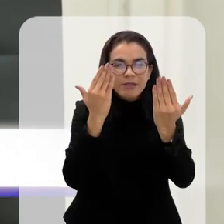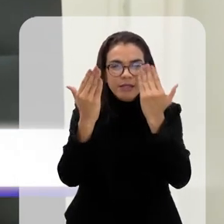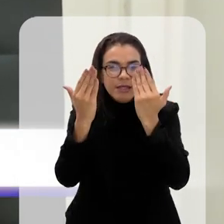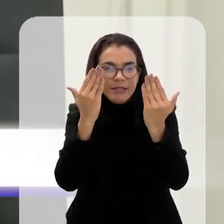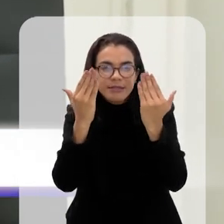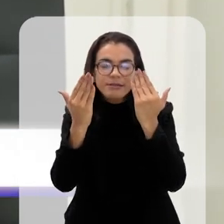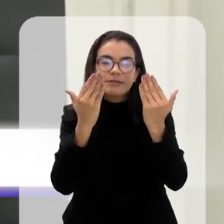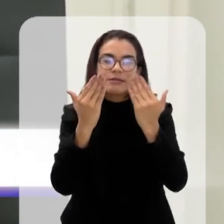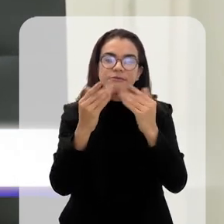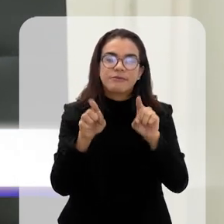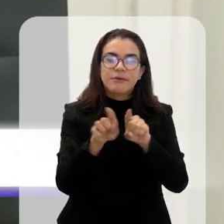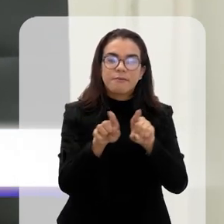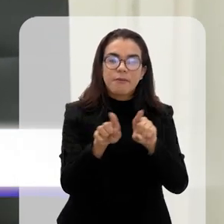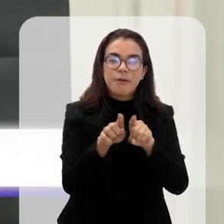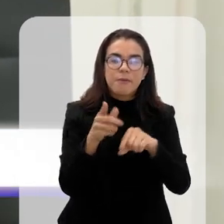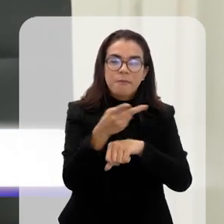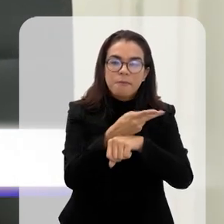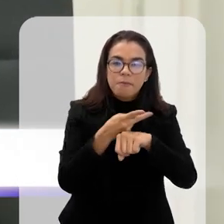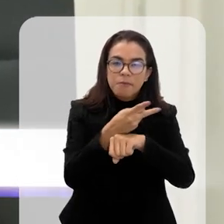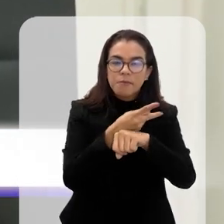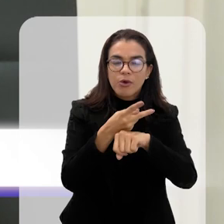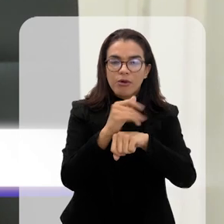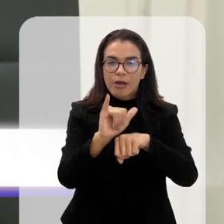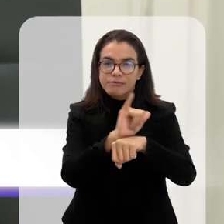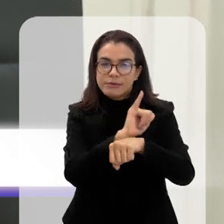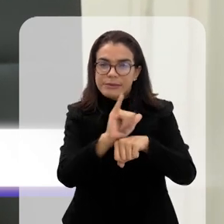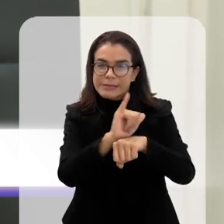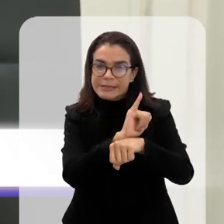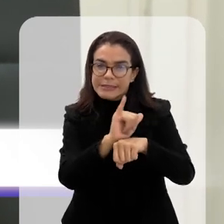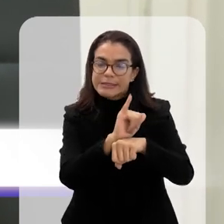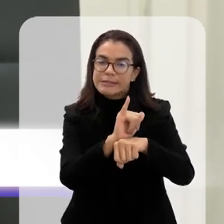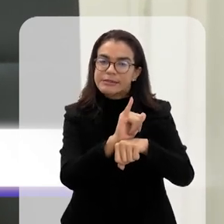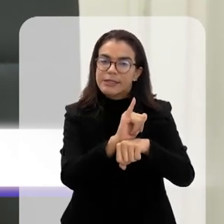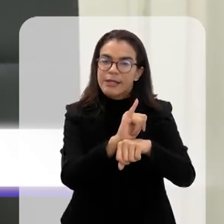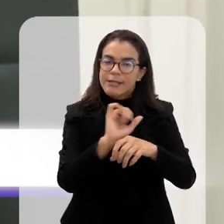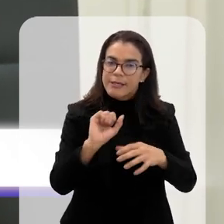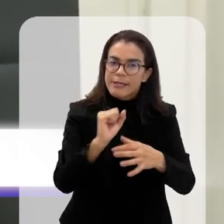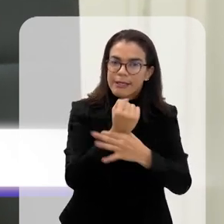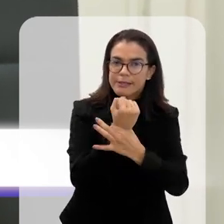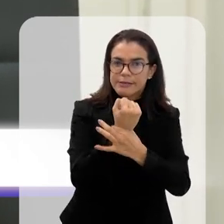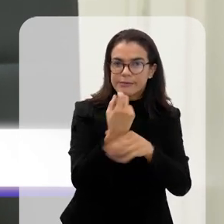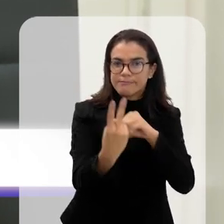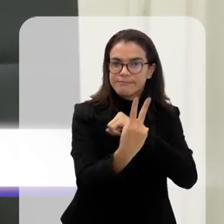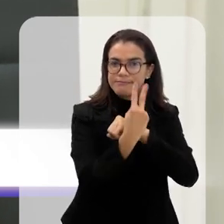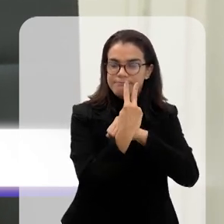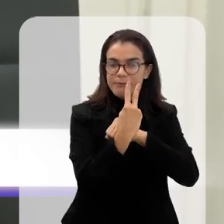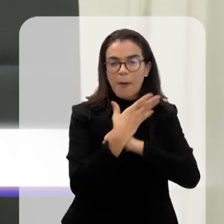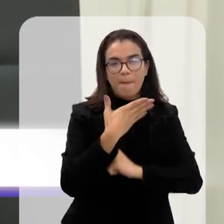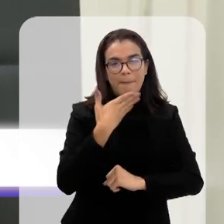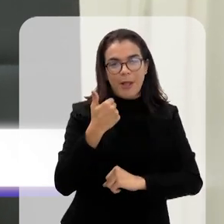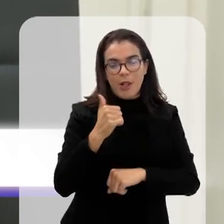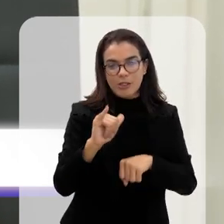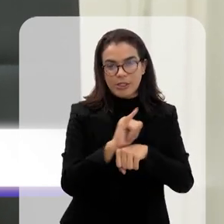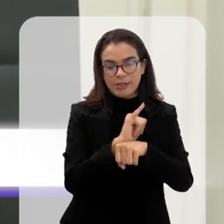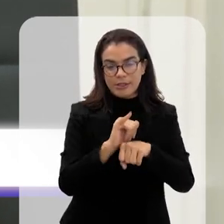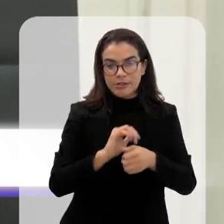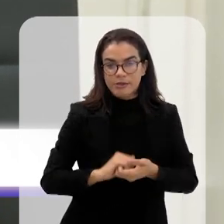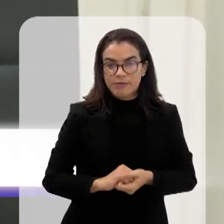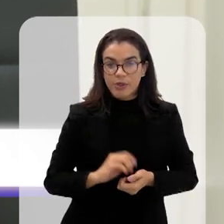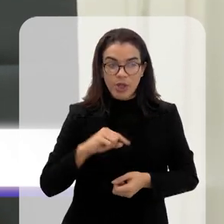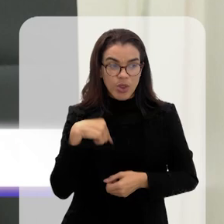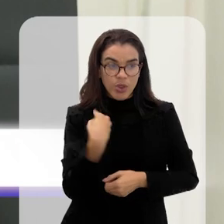de psicoatenção, procurar os meios que vão poder, de alguma forma, garantir a sua segurança é o melhor